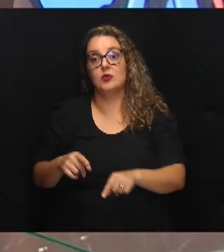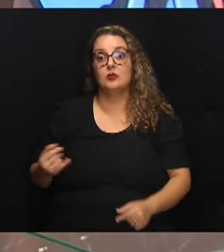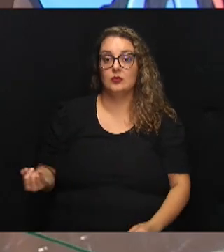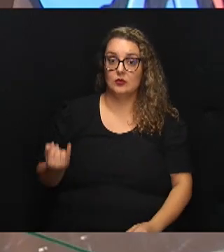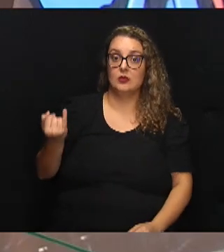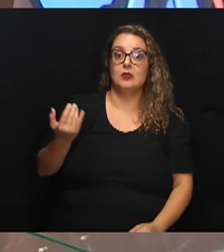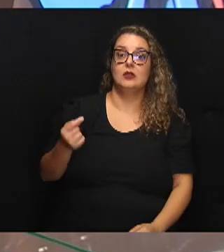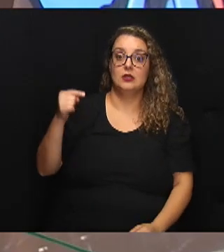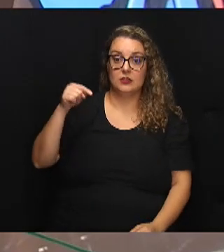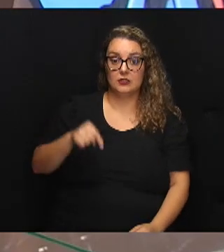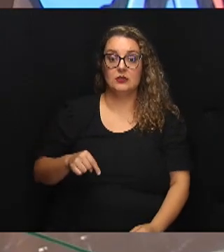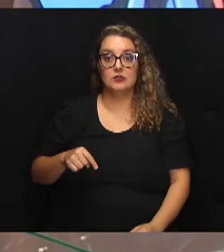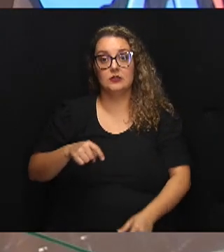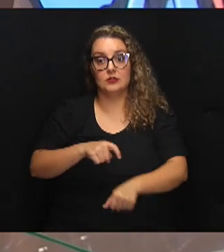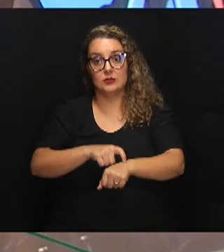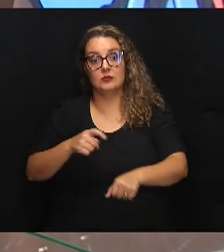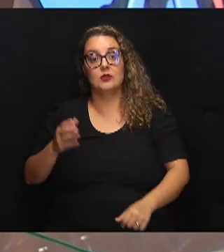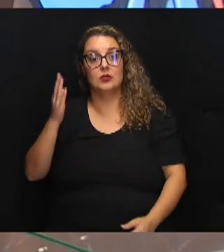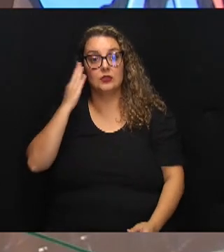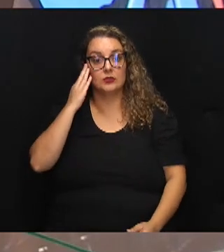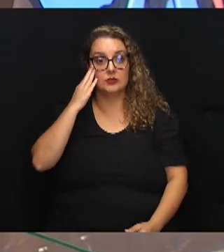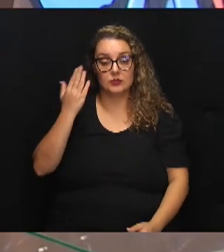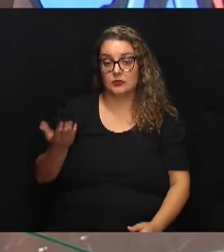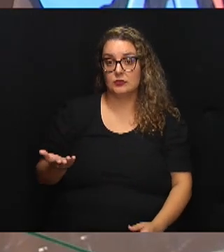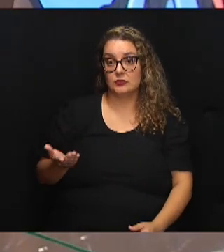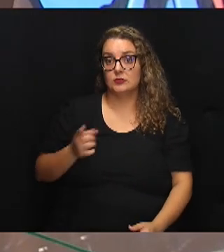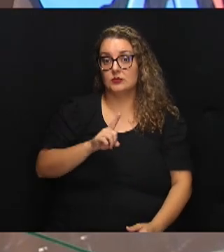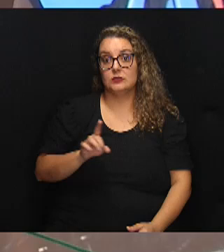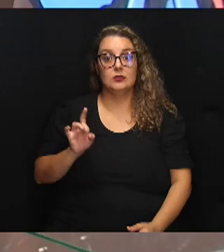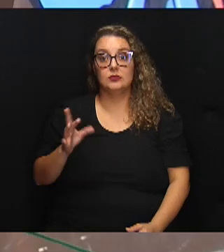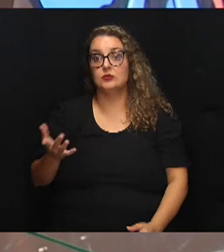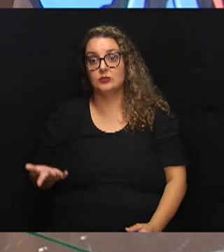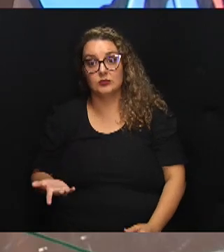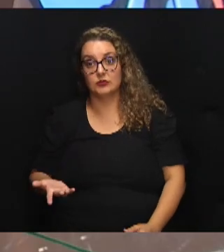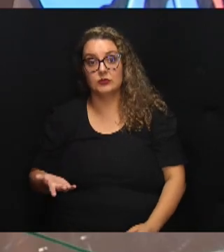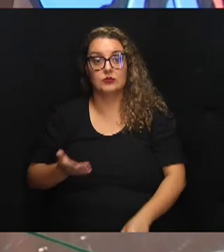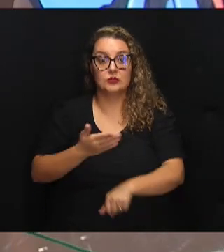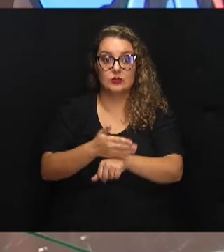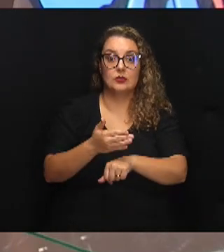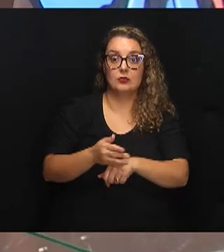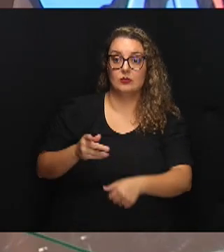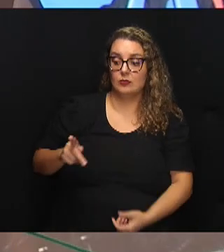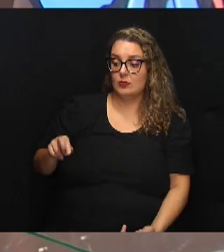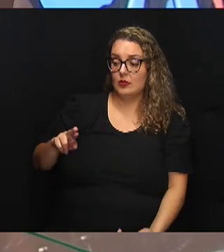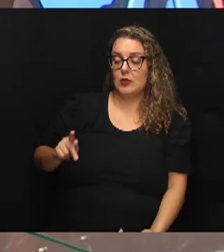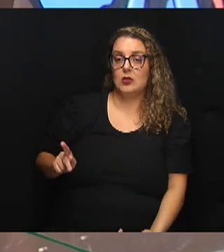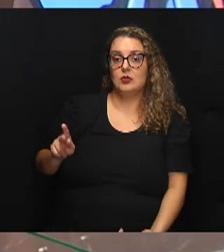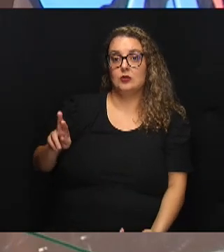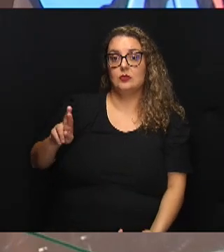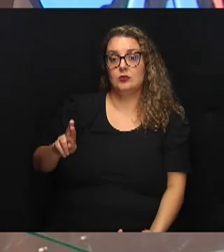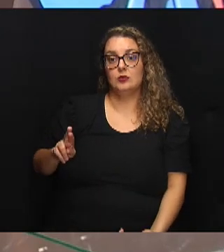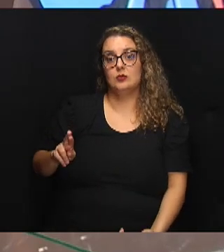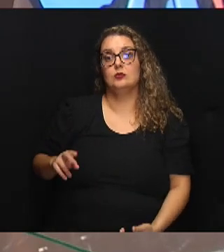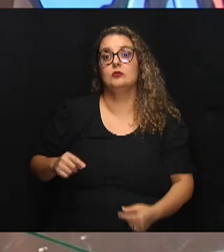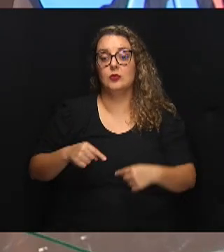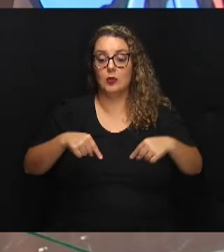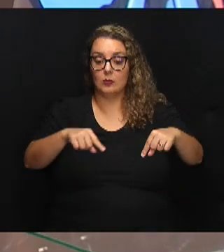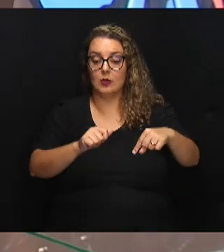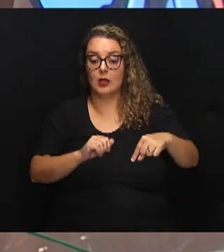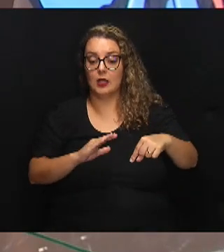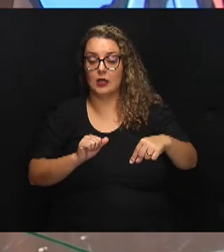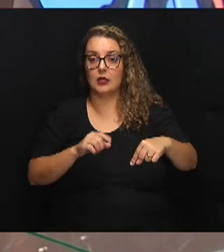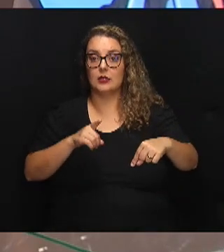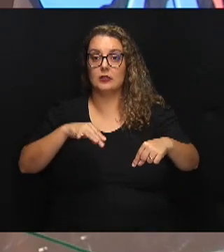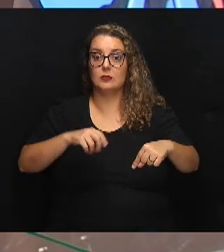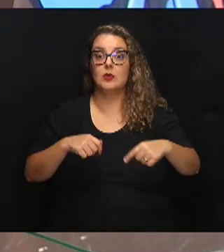foi nesse momento que eu entendi que não bastava apenas ser um praticante de parkour com uma academia. Eu precisava entender outras